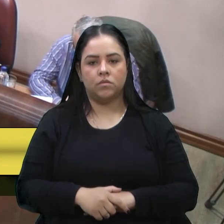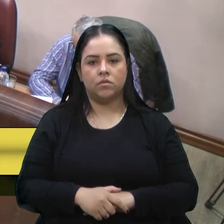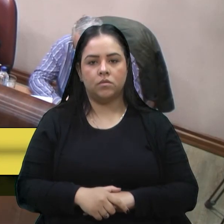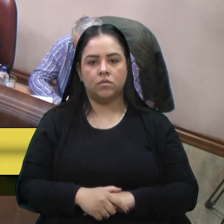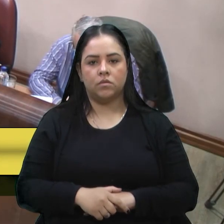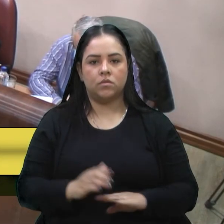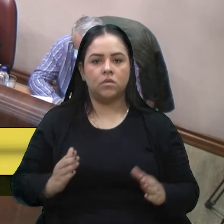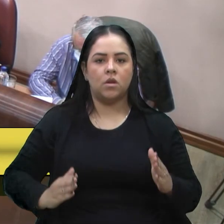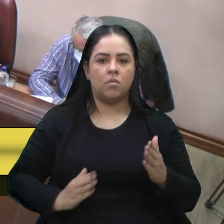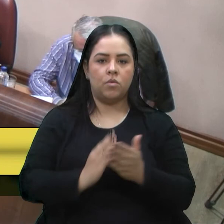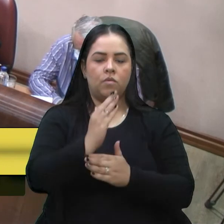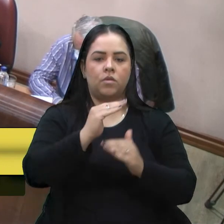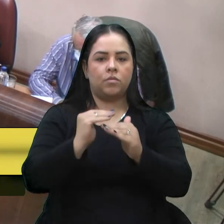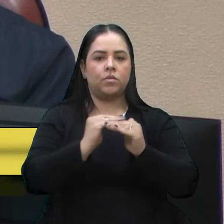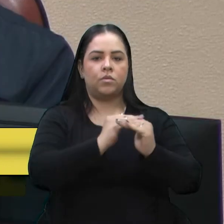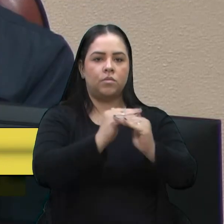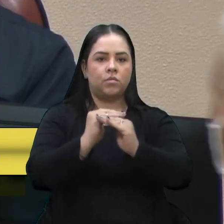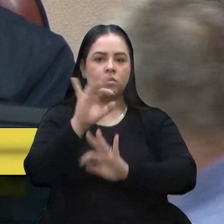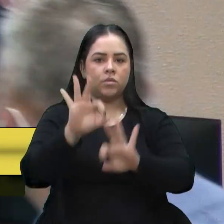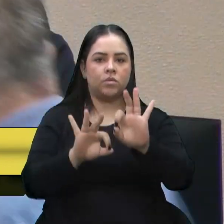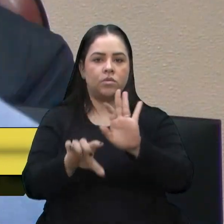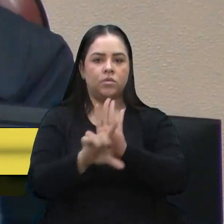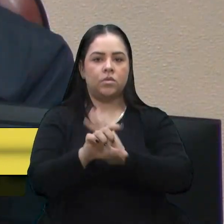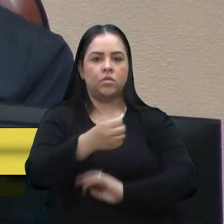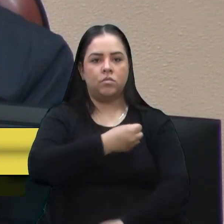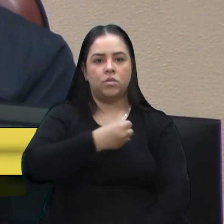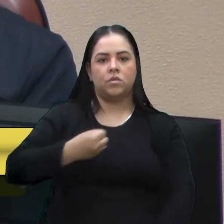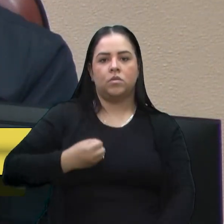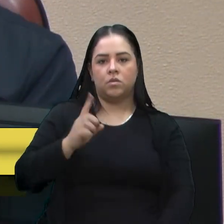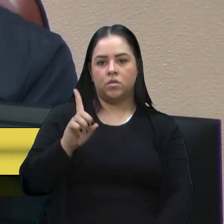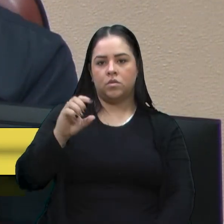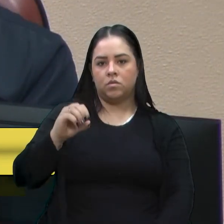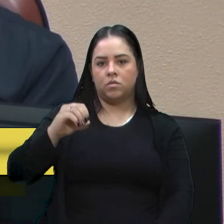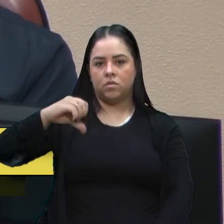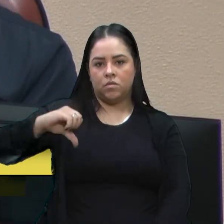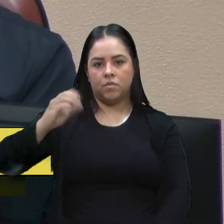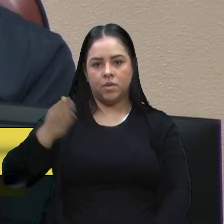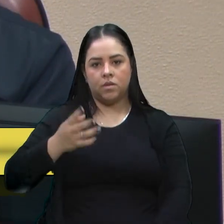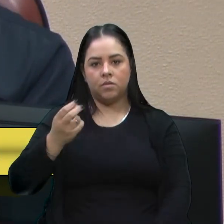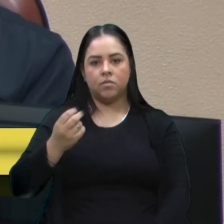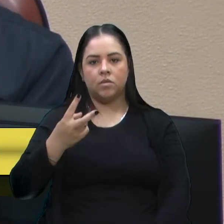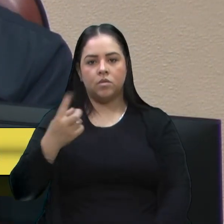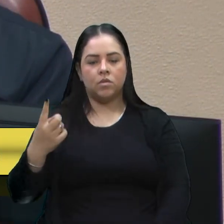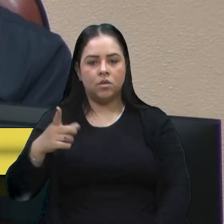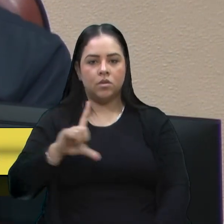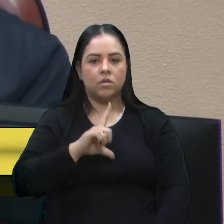Aprovado por unanimidade, projeto de lei 109/2021, com ausência da vereadora Estera, vereador Lucas.